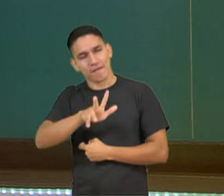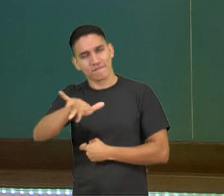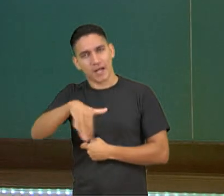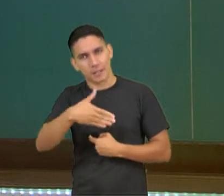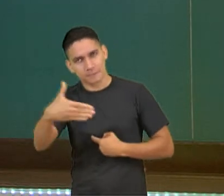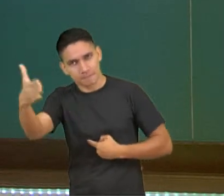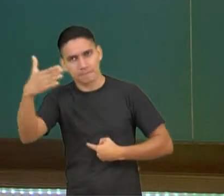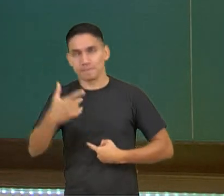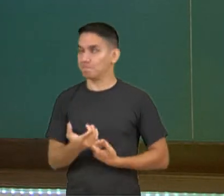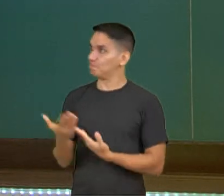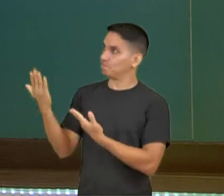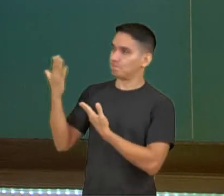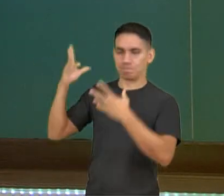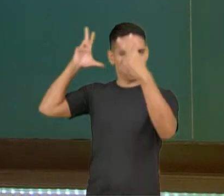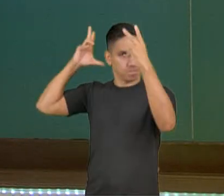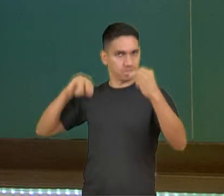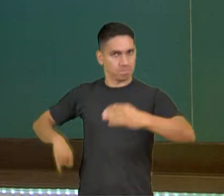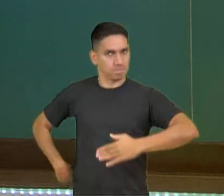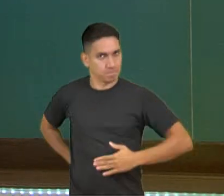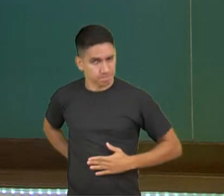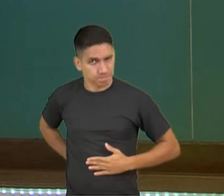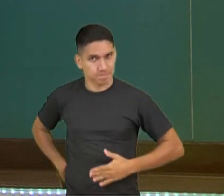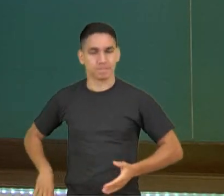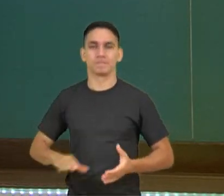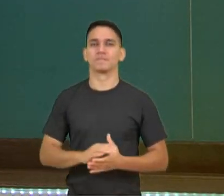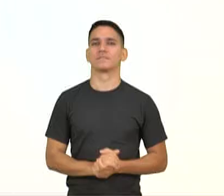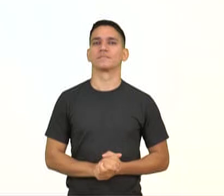essa grande figura de Napoleão Bonaparte?